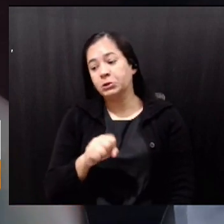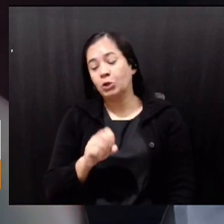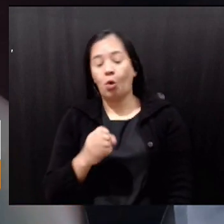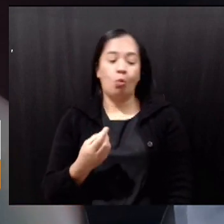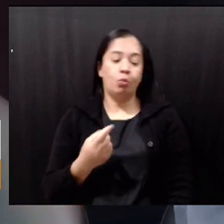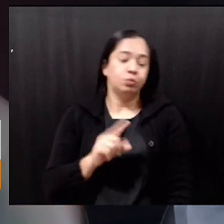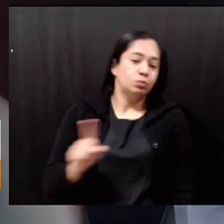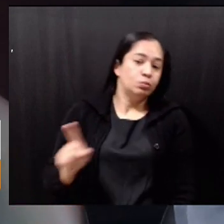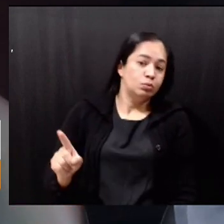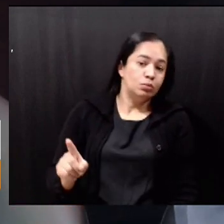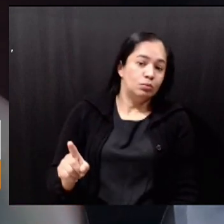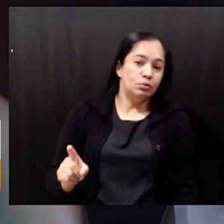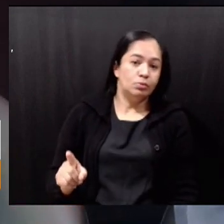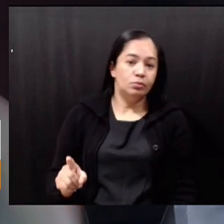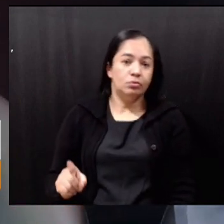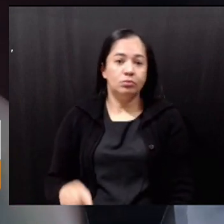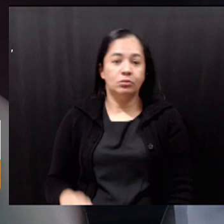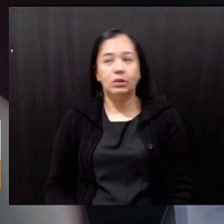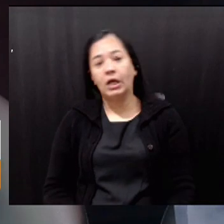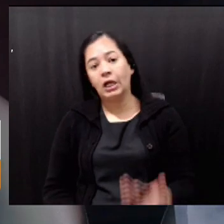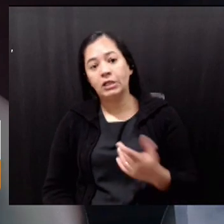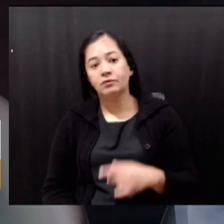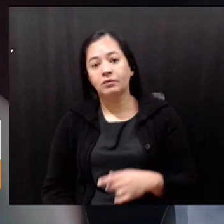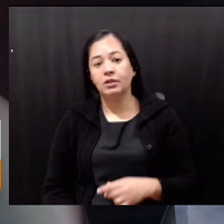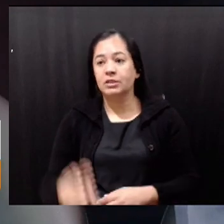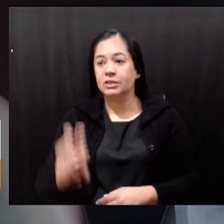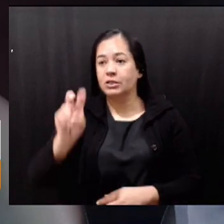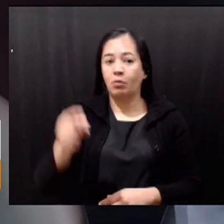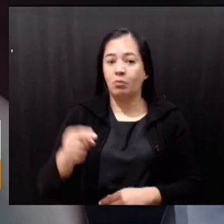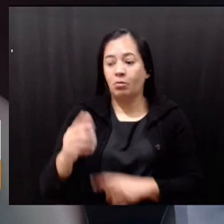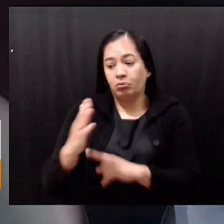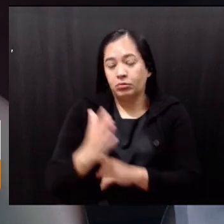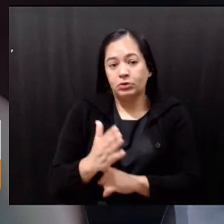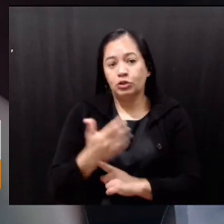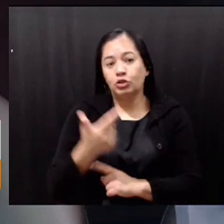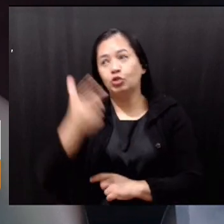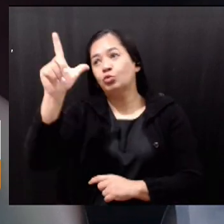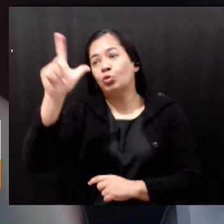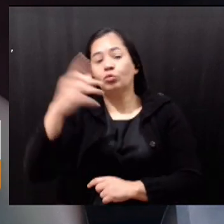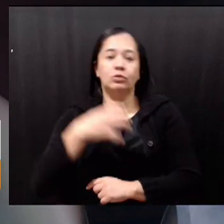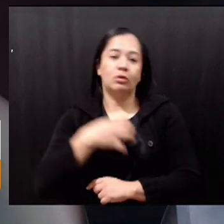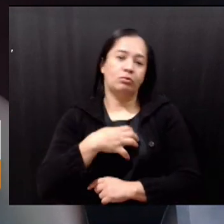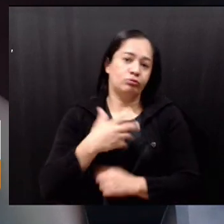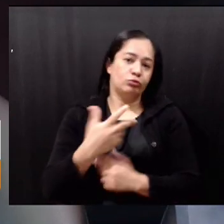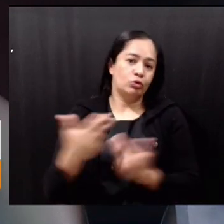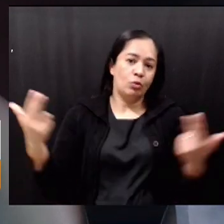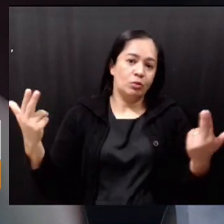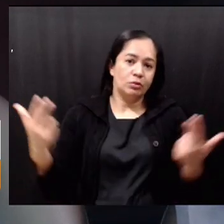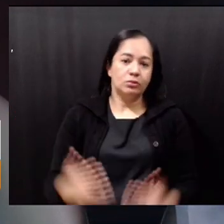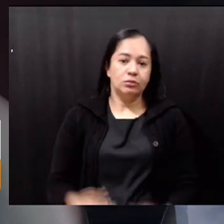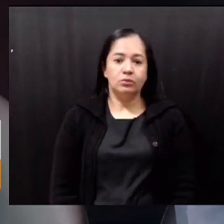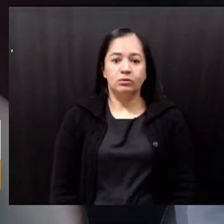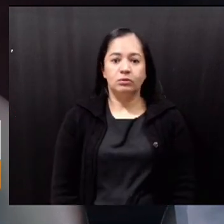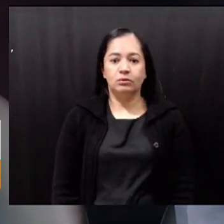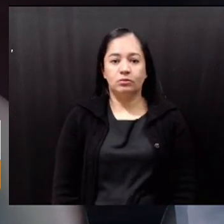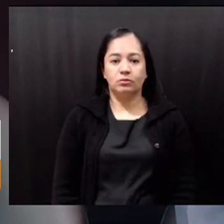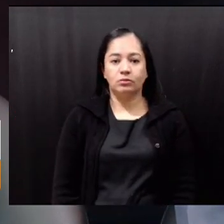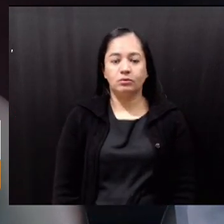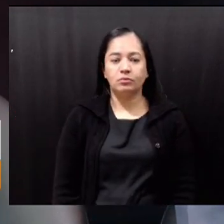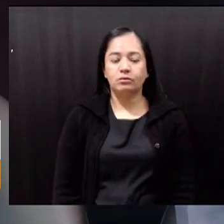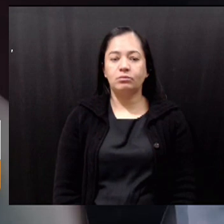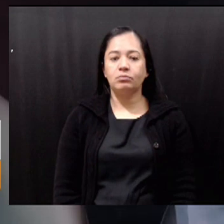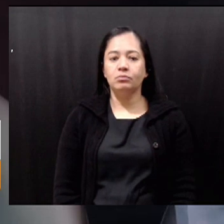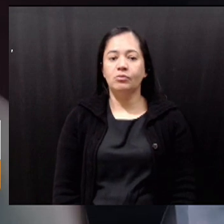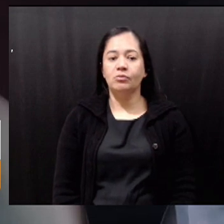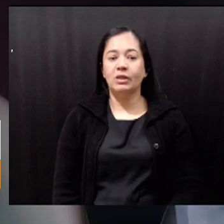Pode ser que eu conte com esses 5.000 amigos numa outra situação, Uhum, né? Então, existe aí uma